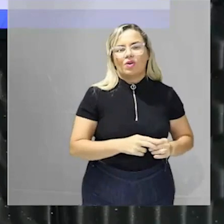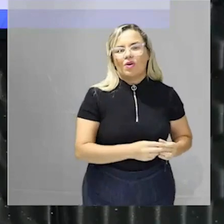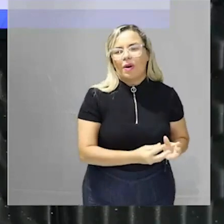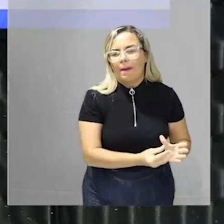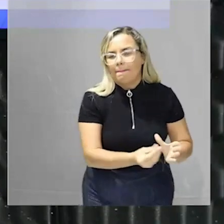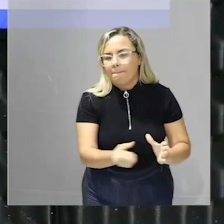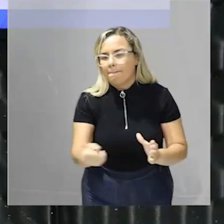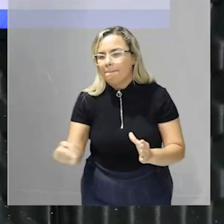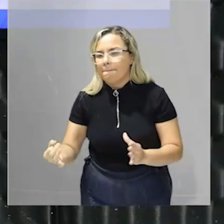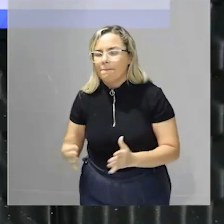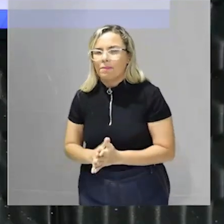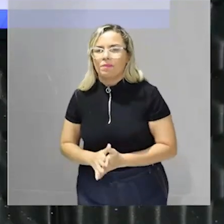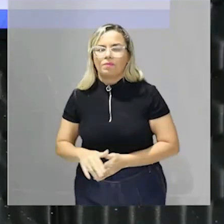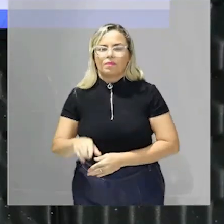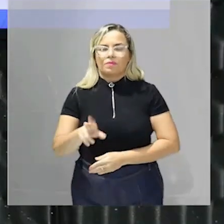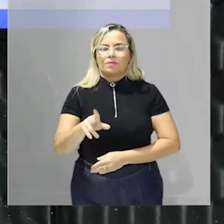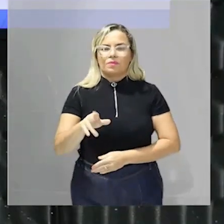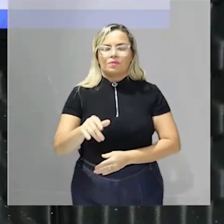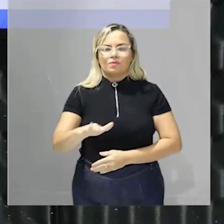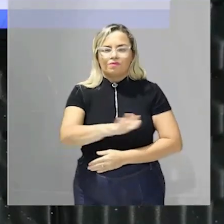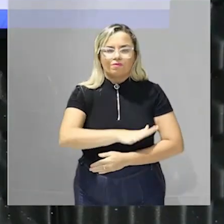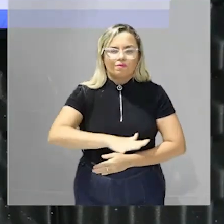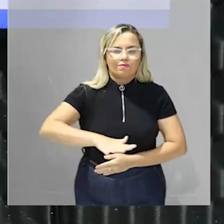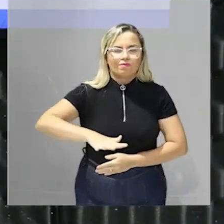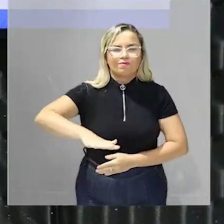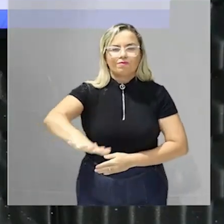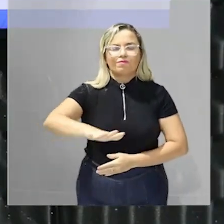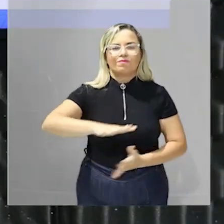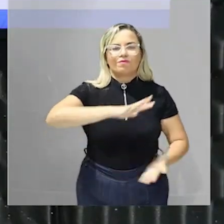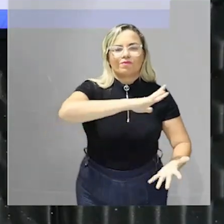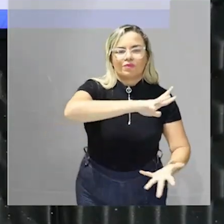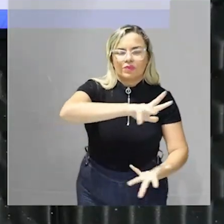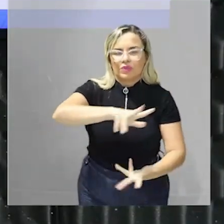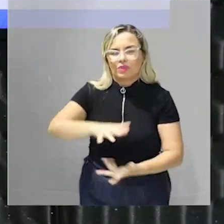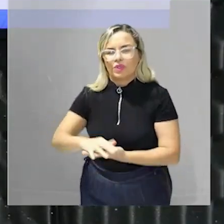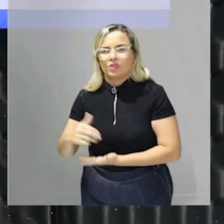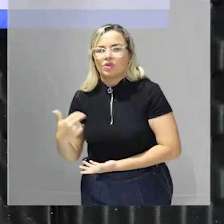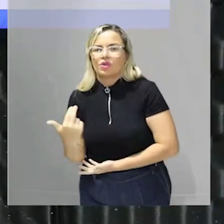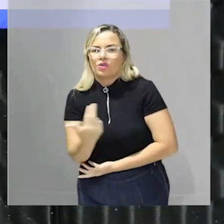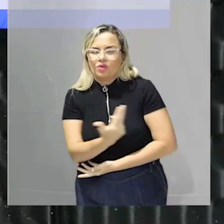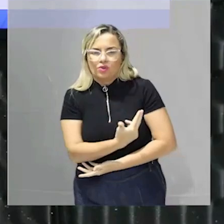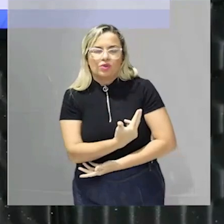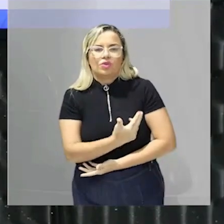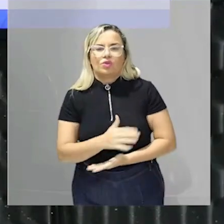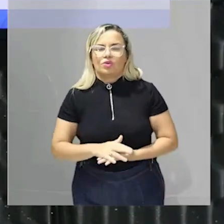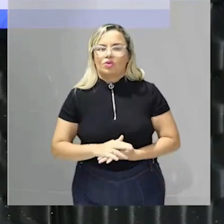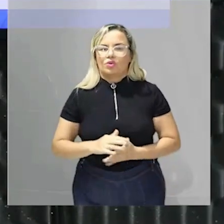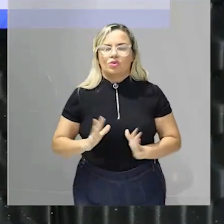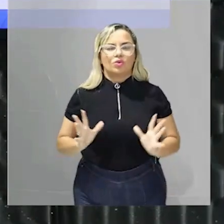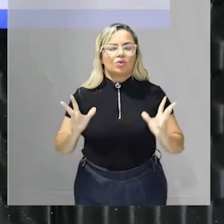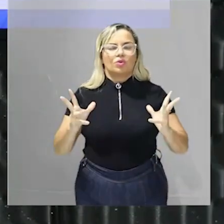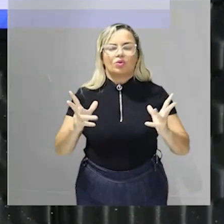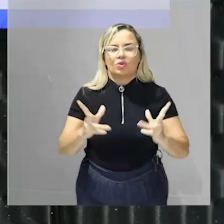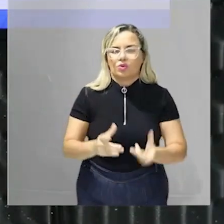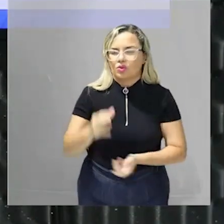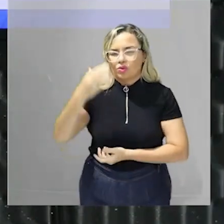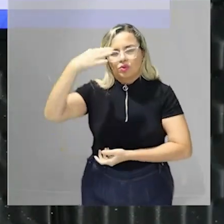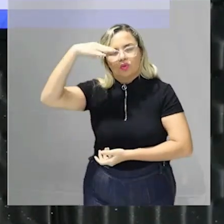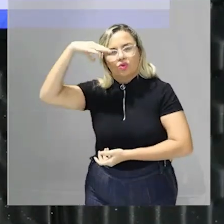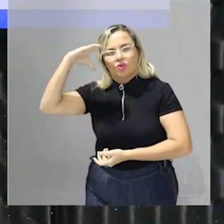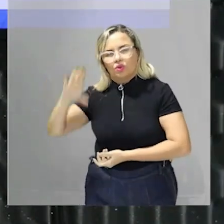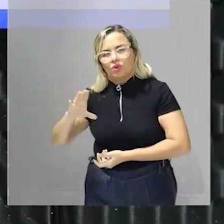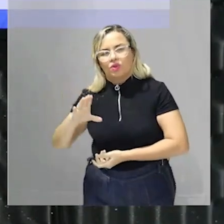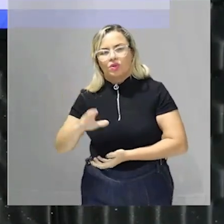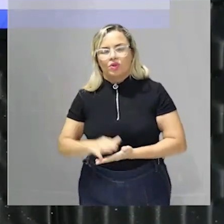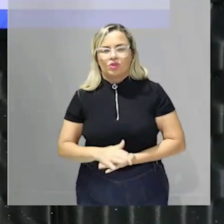irmãos espalhados pelo mundo inteiro, porque todos nós somos irmãos, né? De cultura, de coração, de